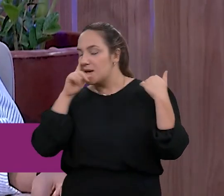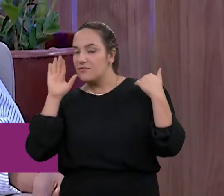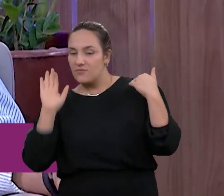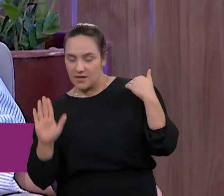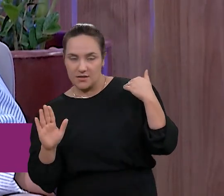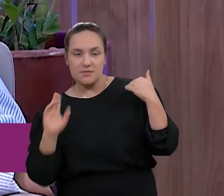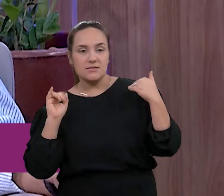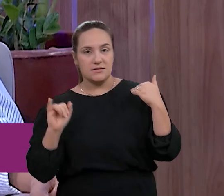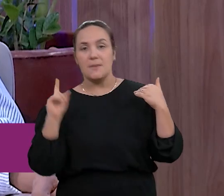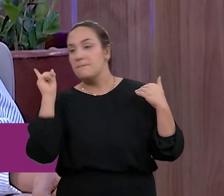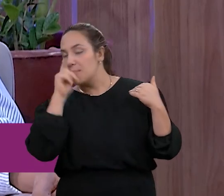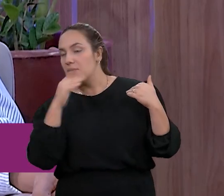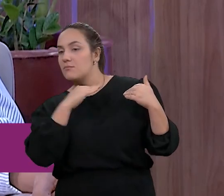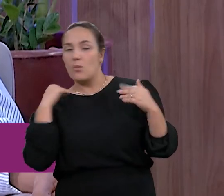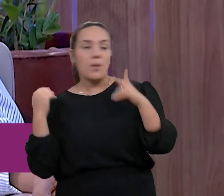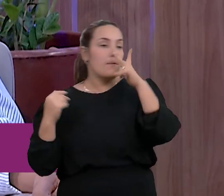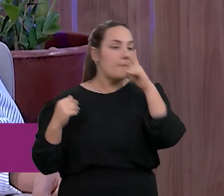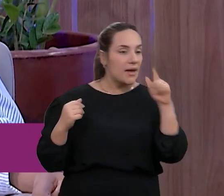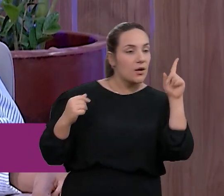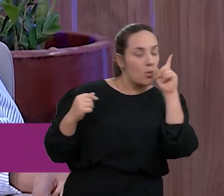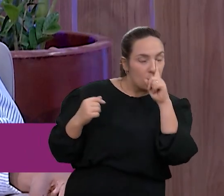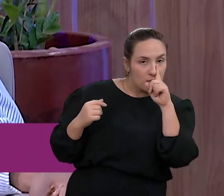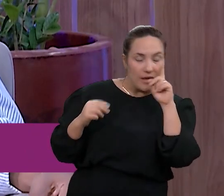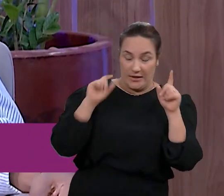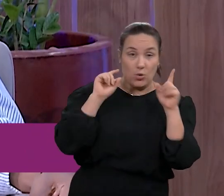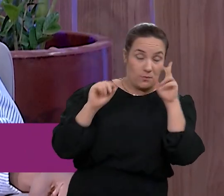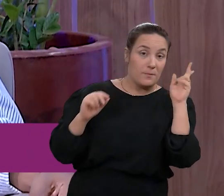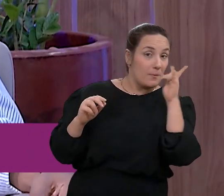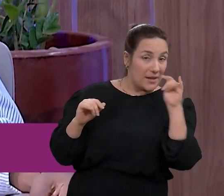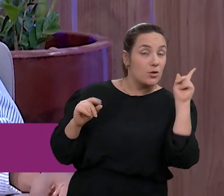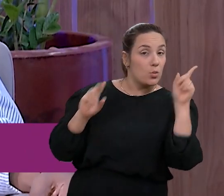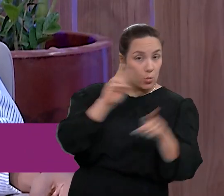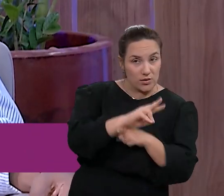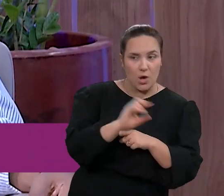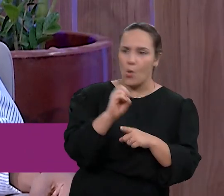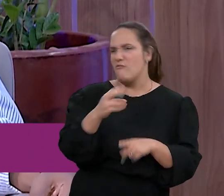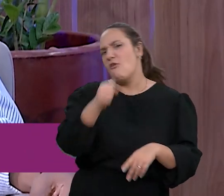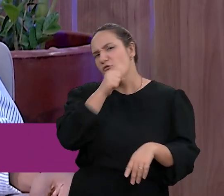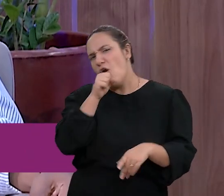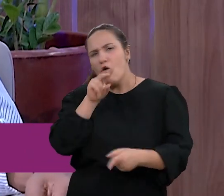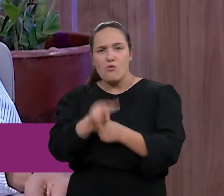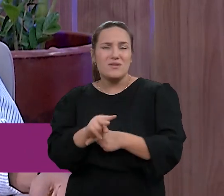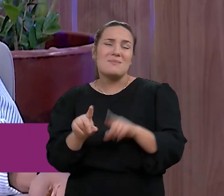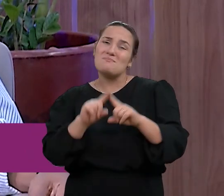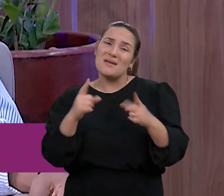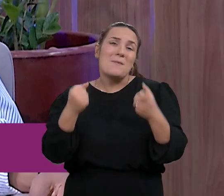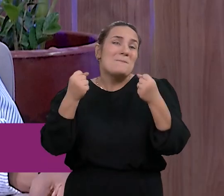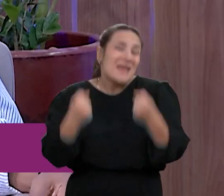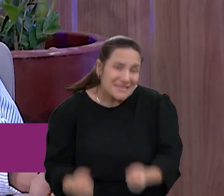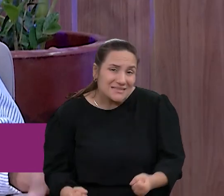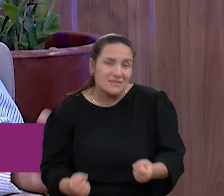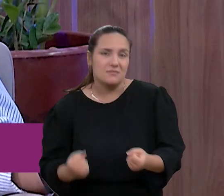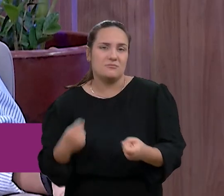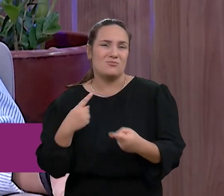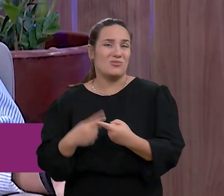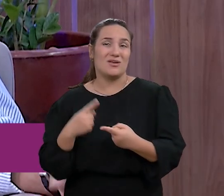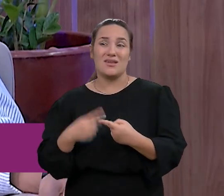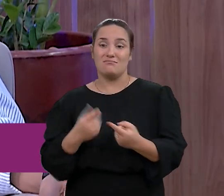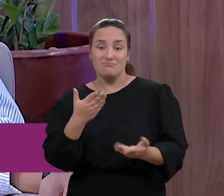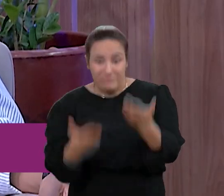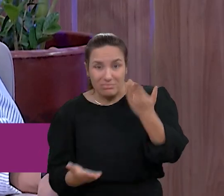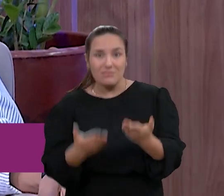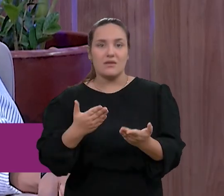vivo ou avó que muitas vezes tem por ela sim afetos e cuidados mas que estará provavelmente sobrecarregado então é essa